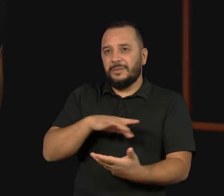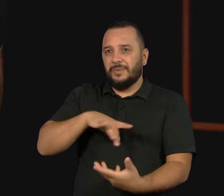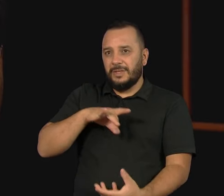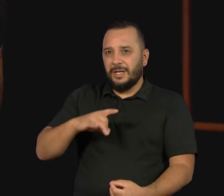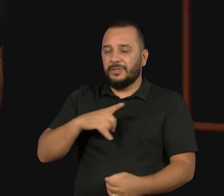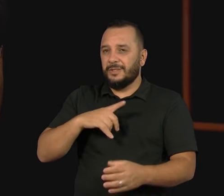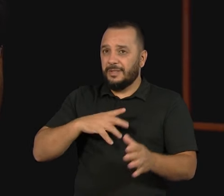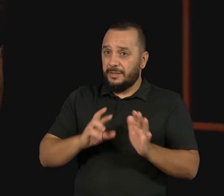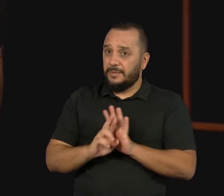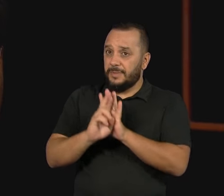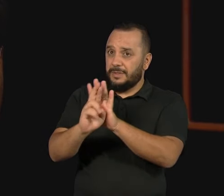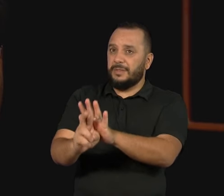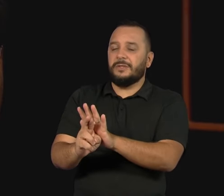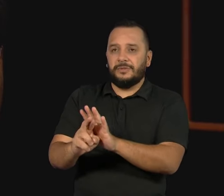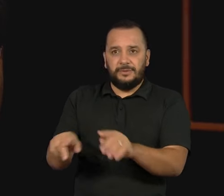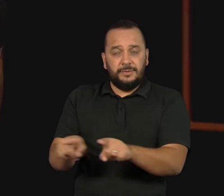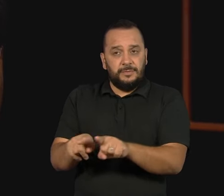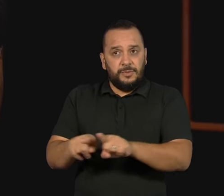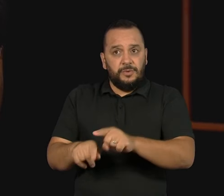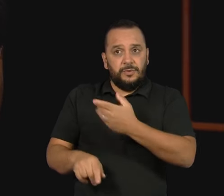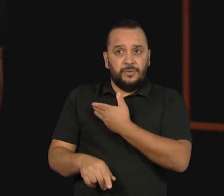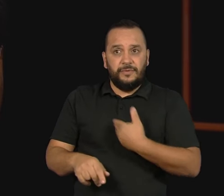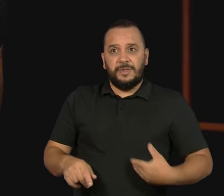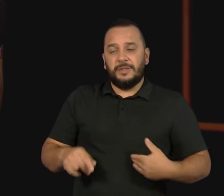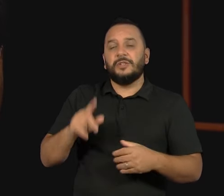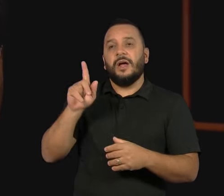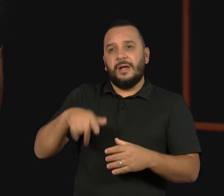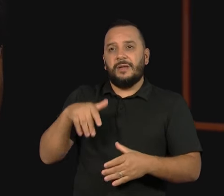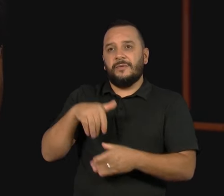representantes, os governantes eram eleitos,